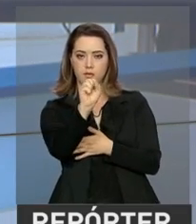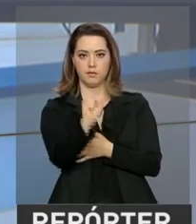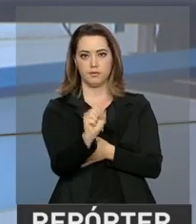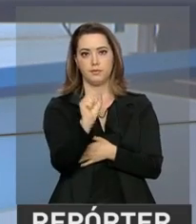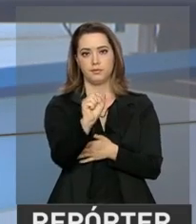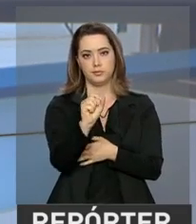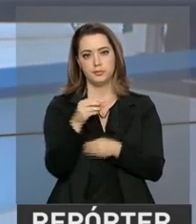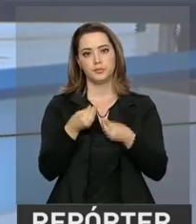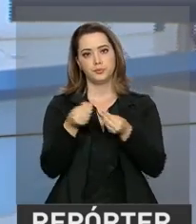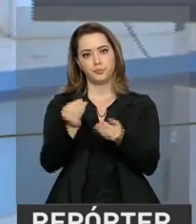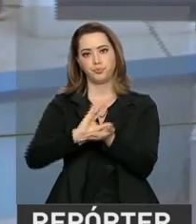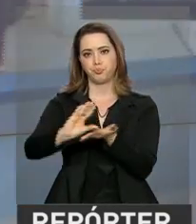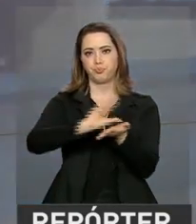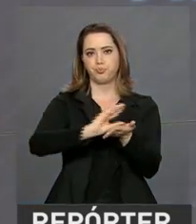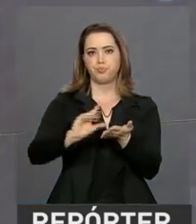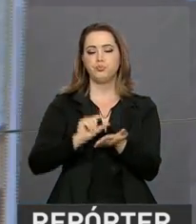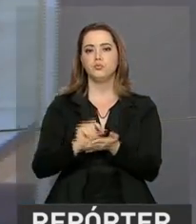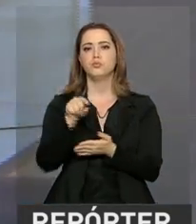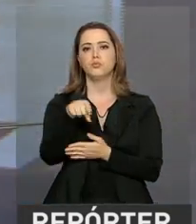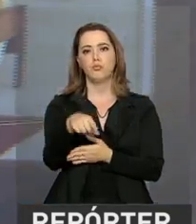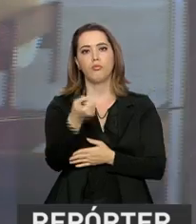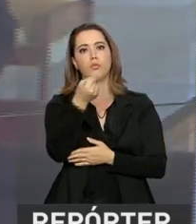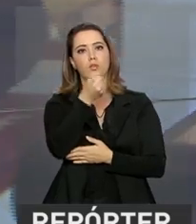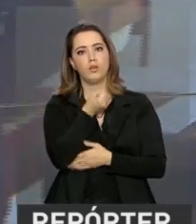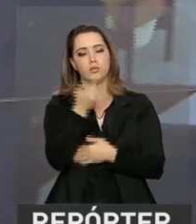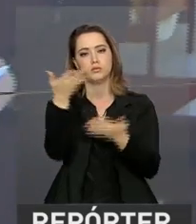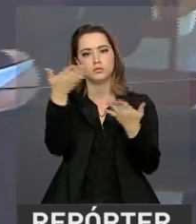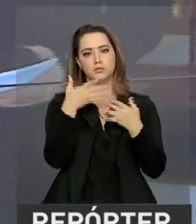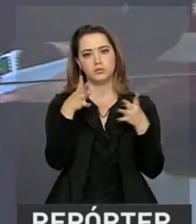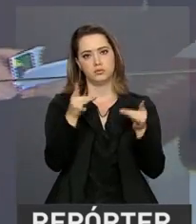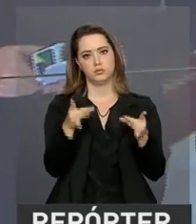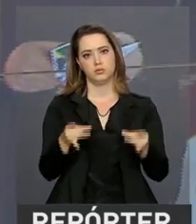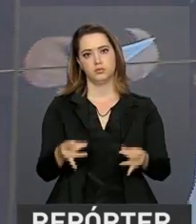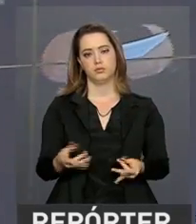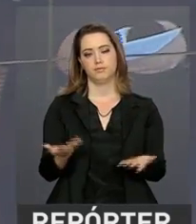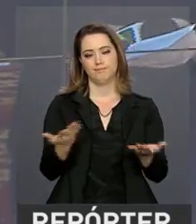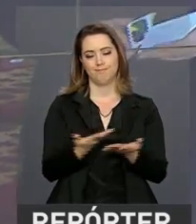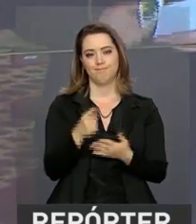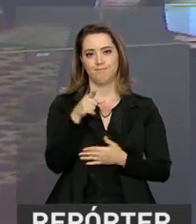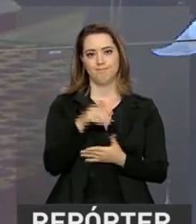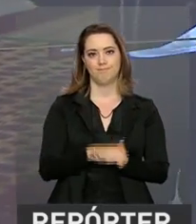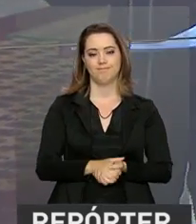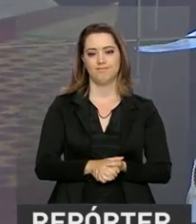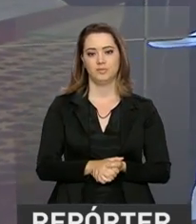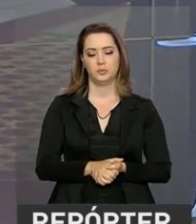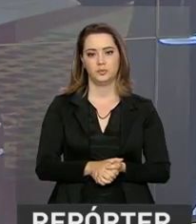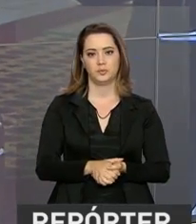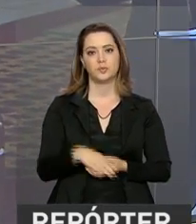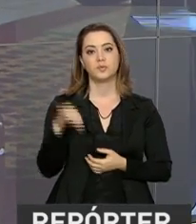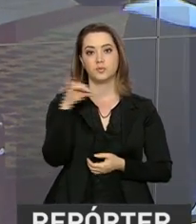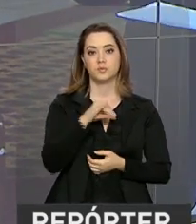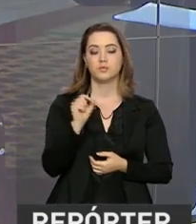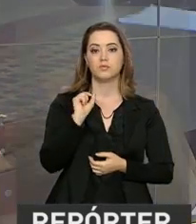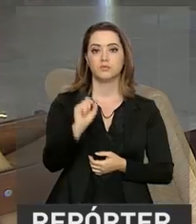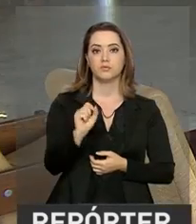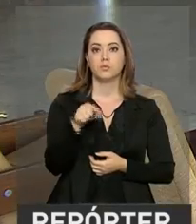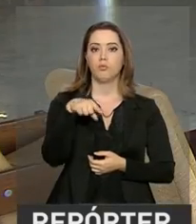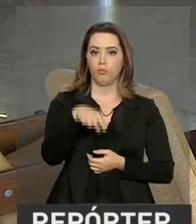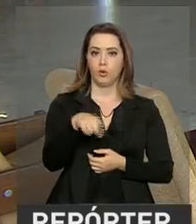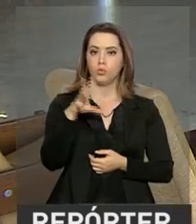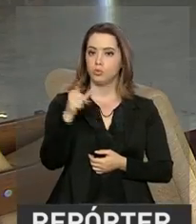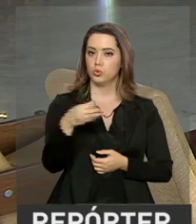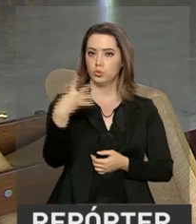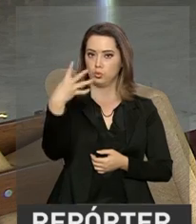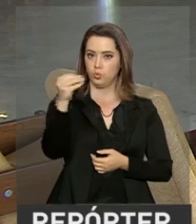Econômico e Social. O repórter João Pedro Neto tem os detalhes ao vivo. Oi, João Pedro. Oi, Daniele, olha, desse total aí